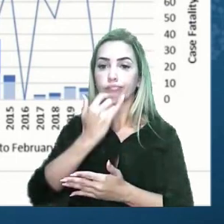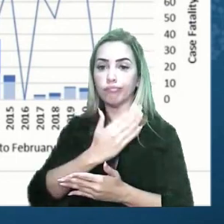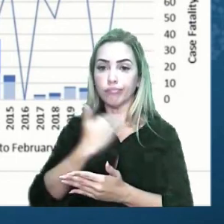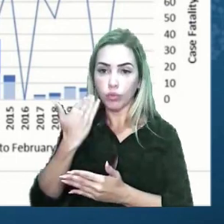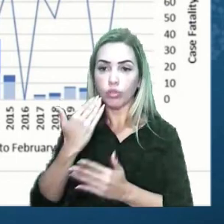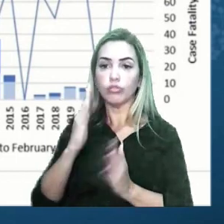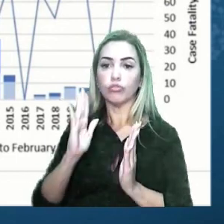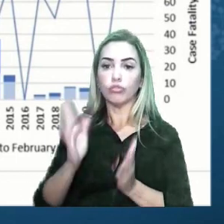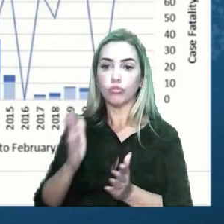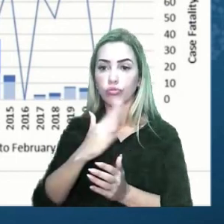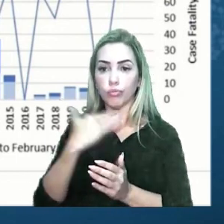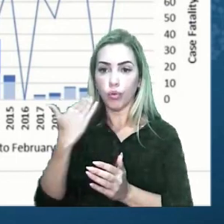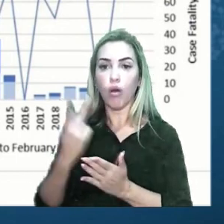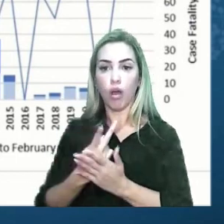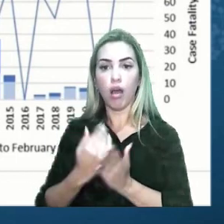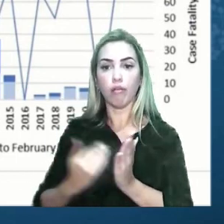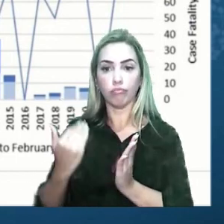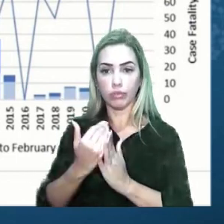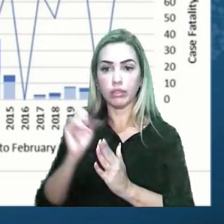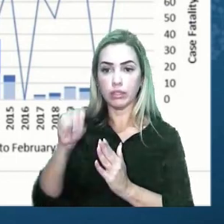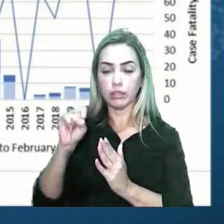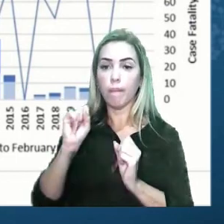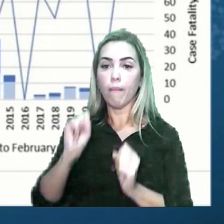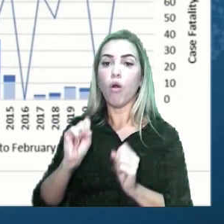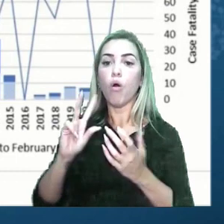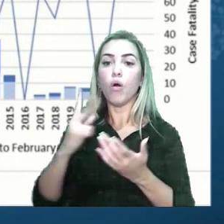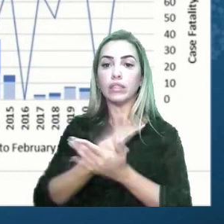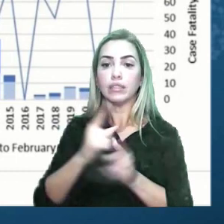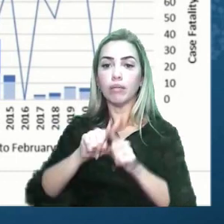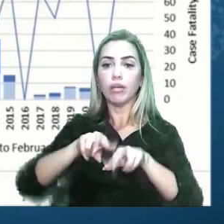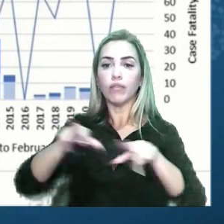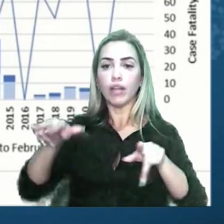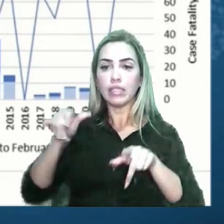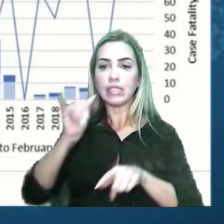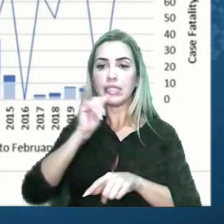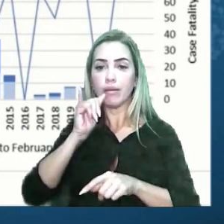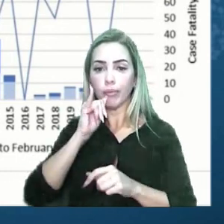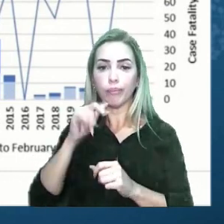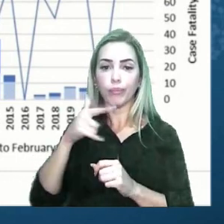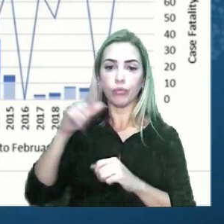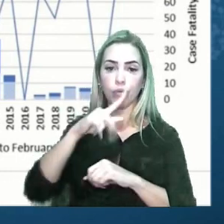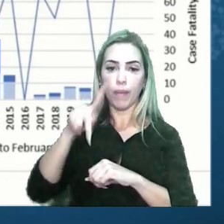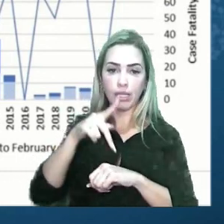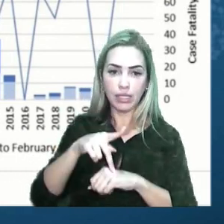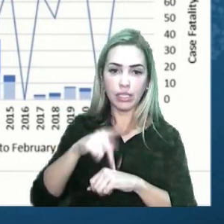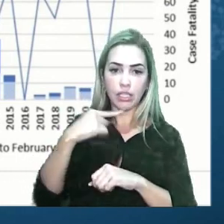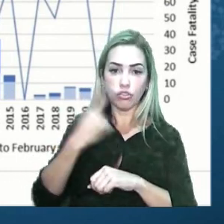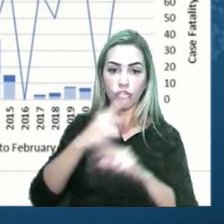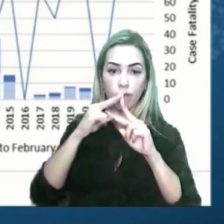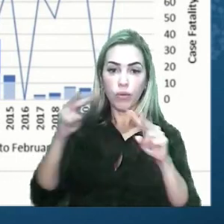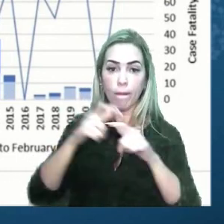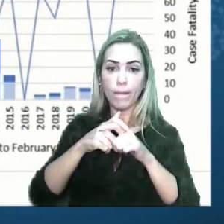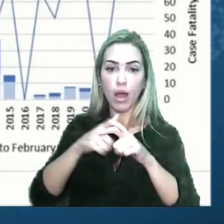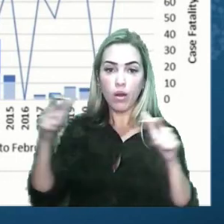de mortalidade muito alta. Isso pode ser visto em muitos casos em Bangladesh, onde a gente viu a maioria